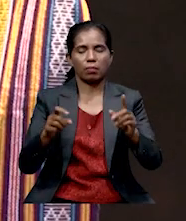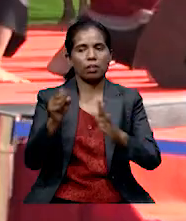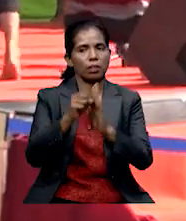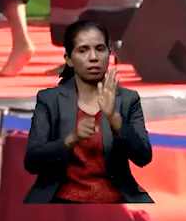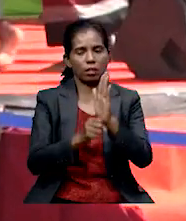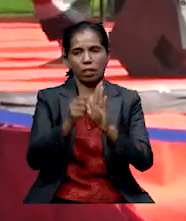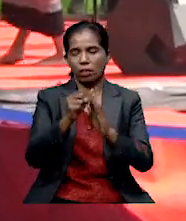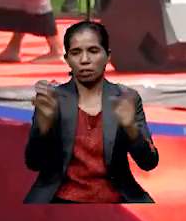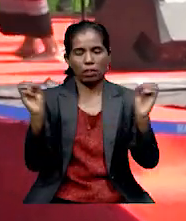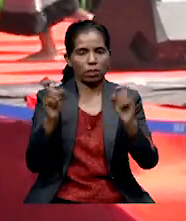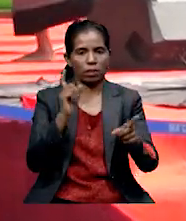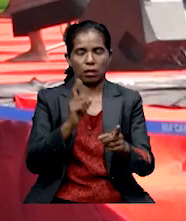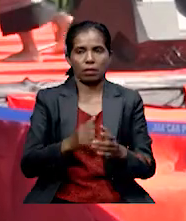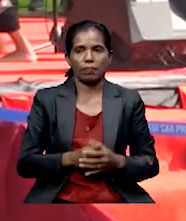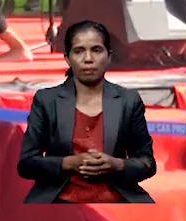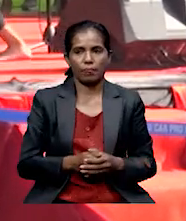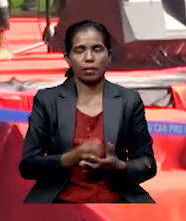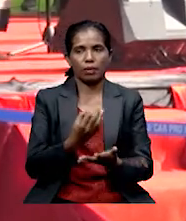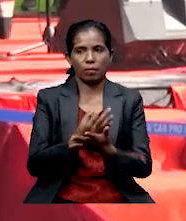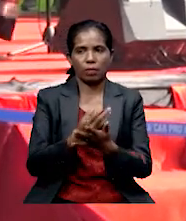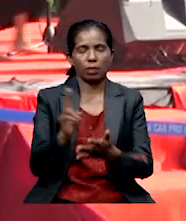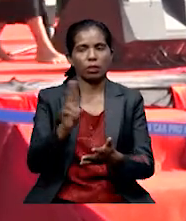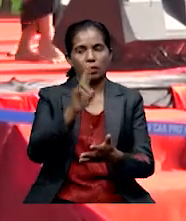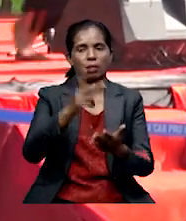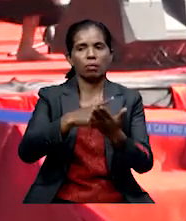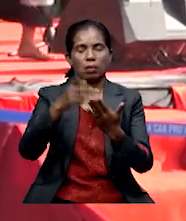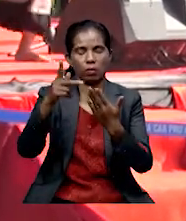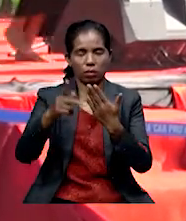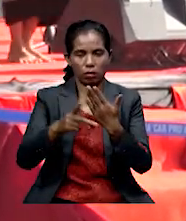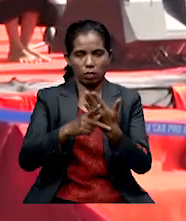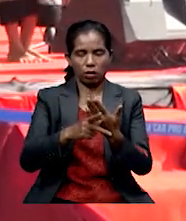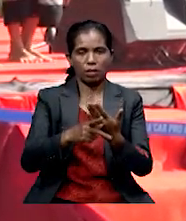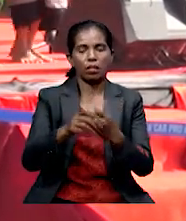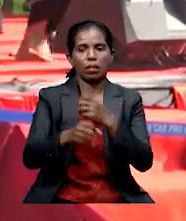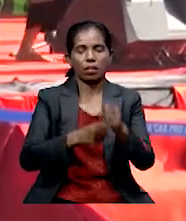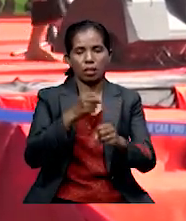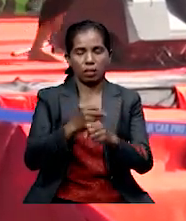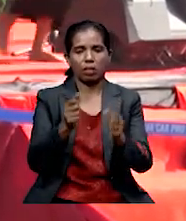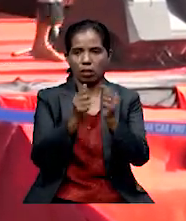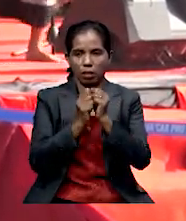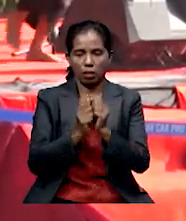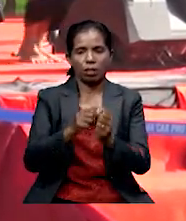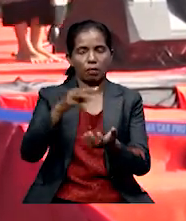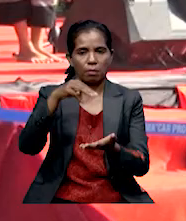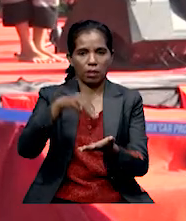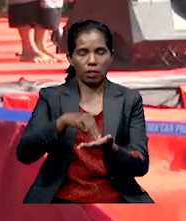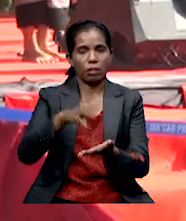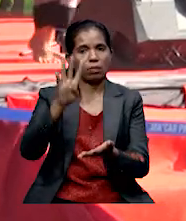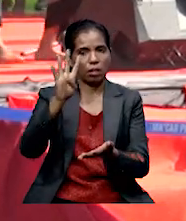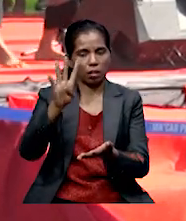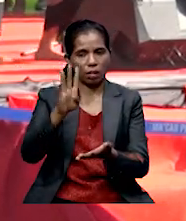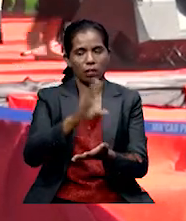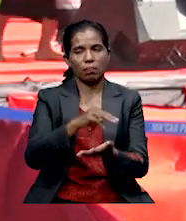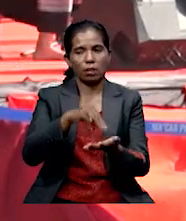da neve. Orçamento nebe se usa para programa Census População Tinerne, Hamutuk Milhão Hat, nebe